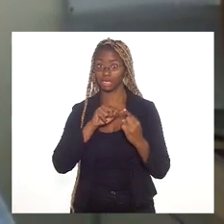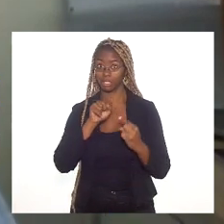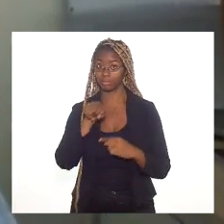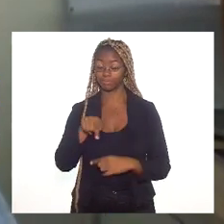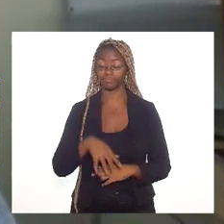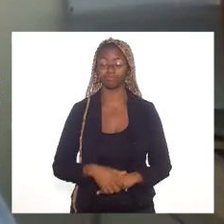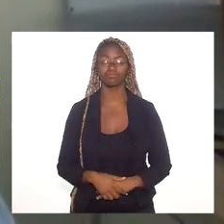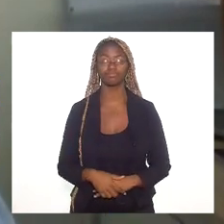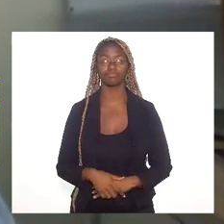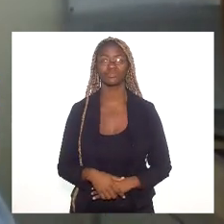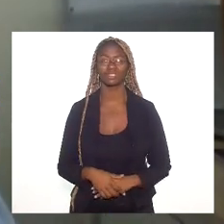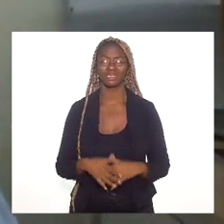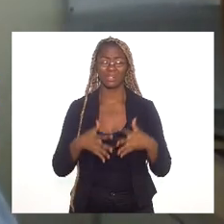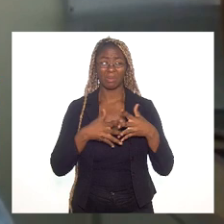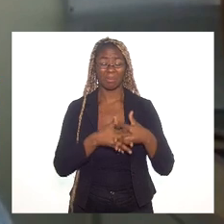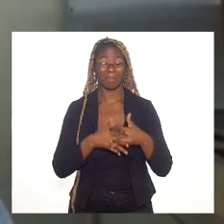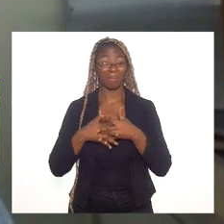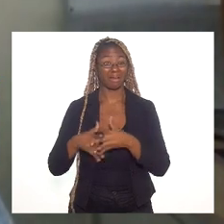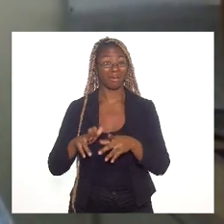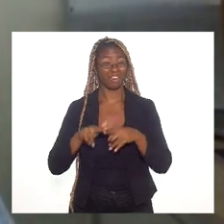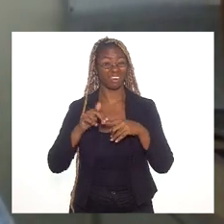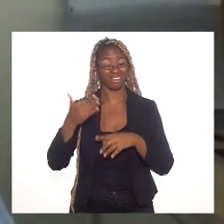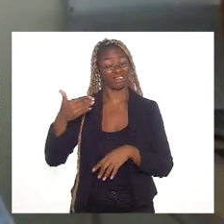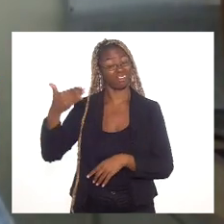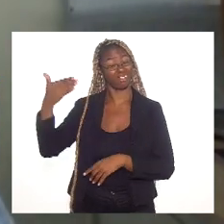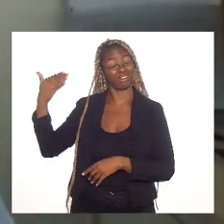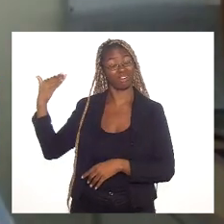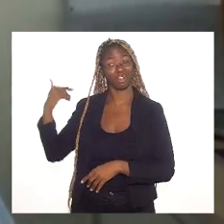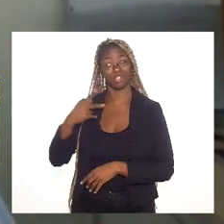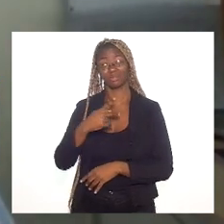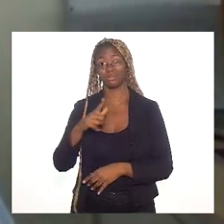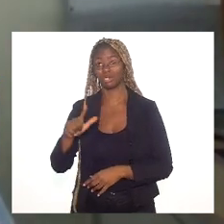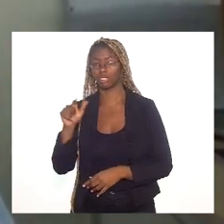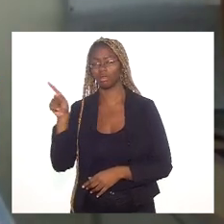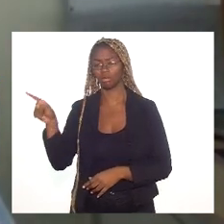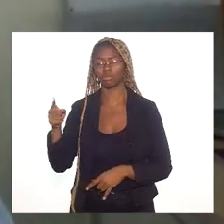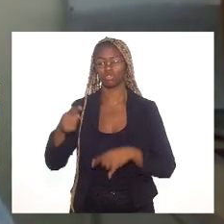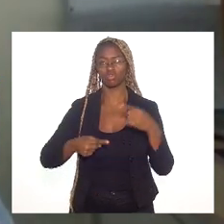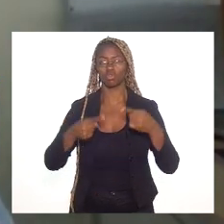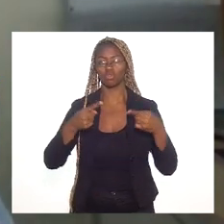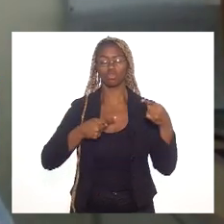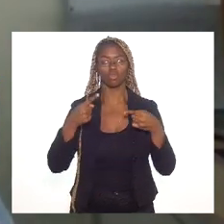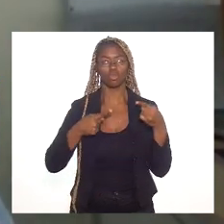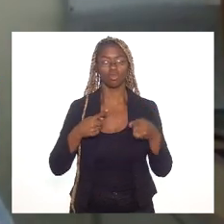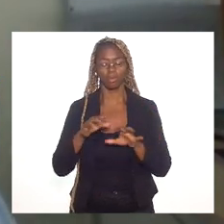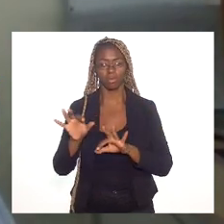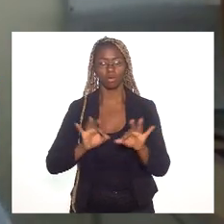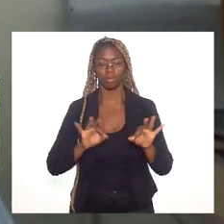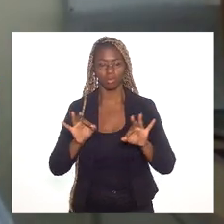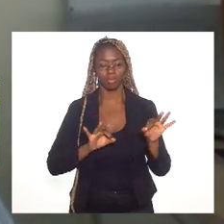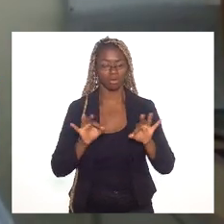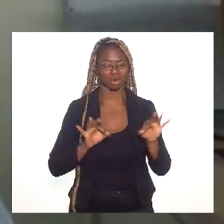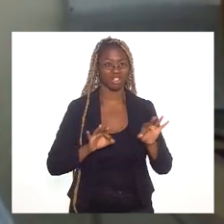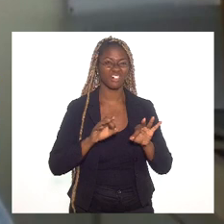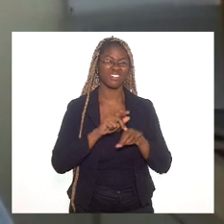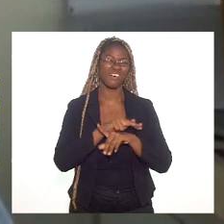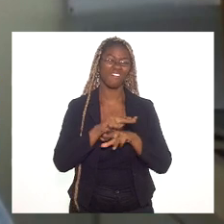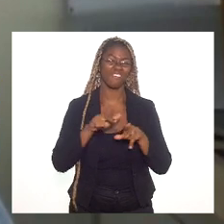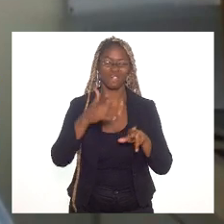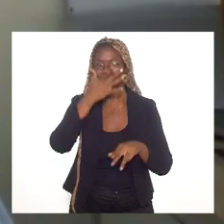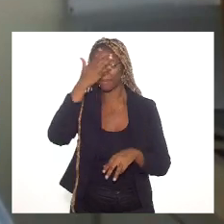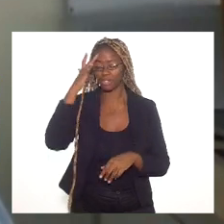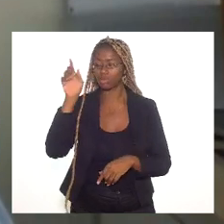Conturbada porque, na época, quando esse projeto de lei tramitou, confeccionado por muitas mãos, inclusive de